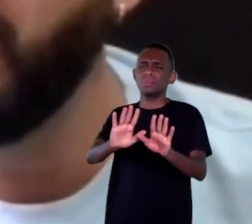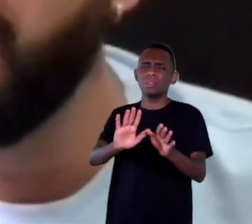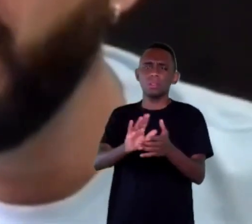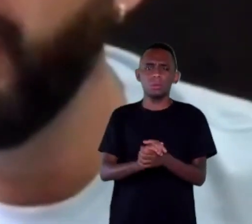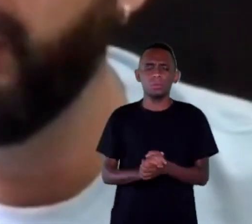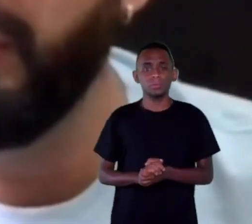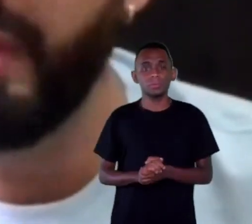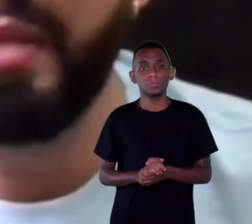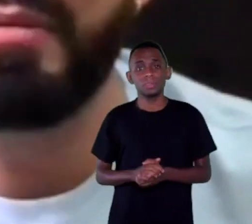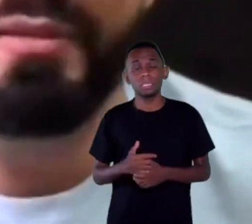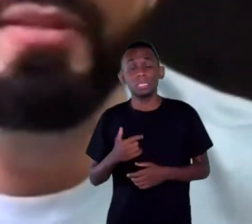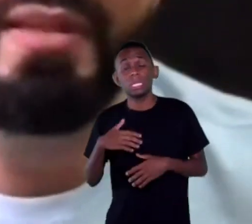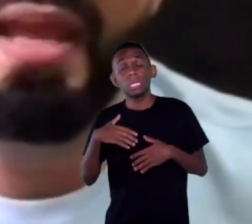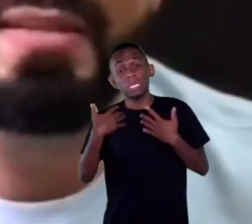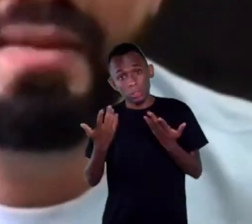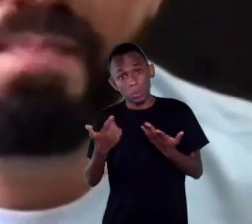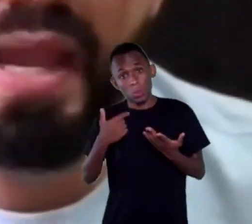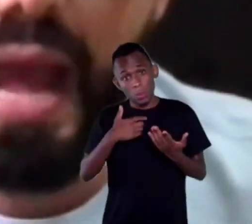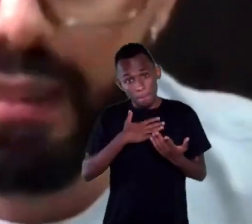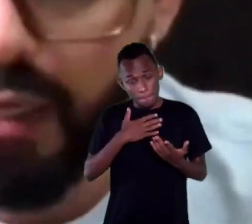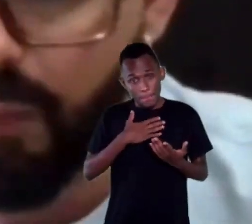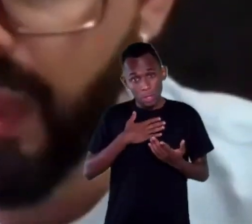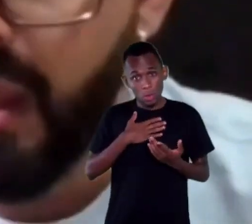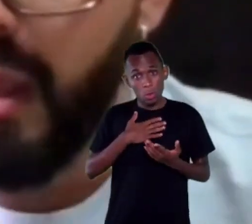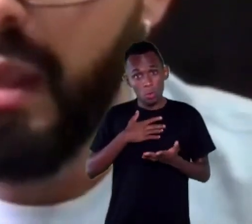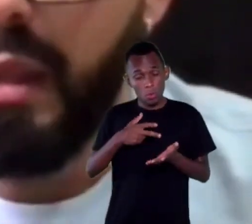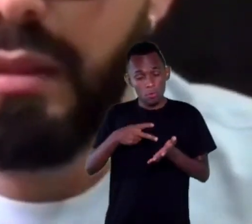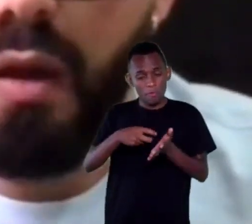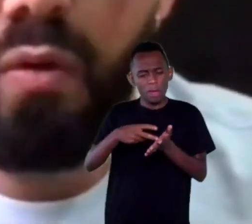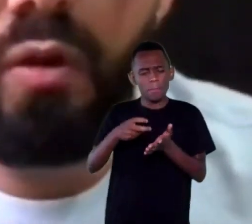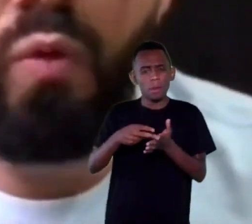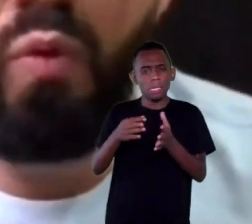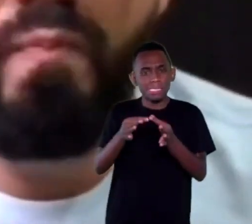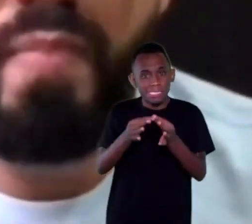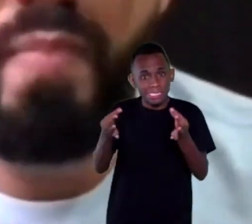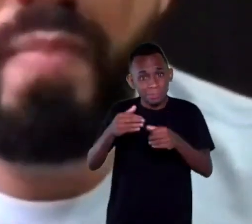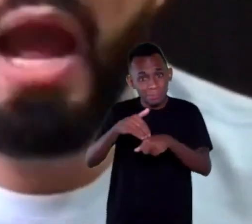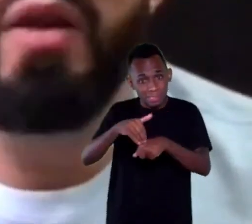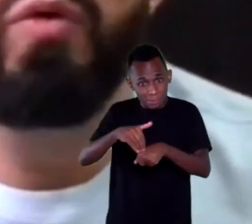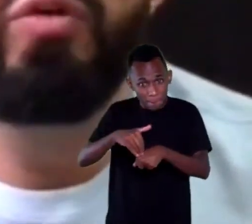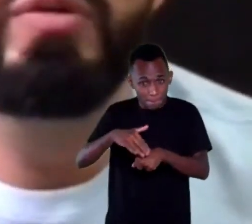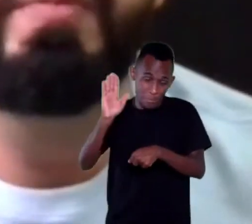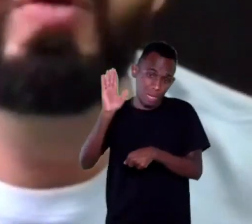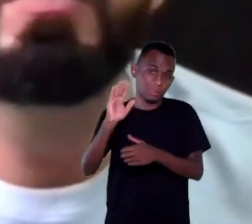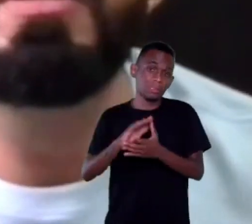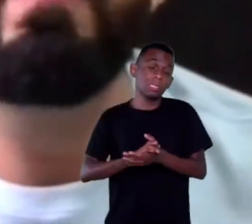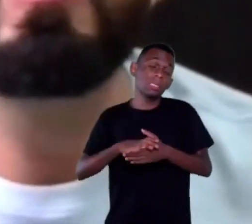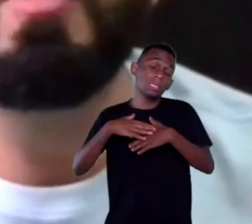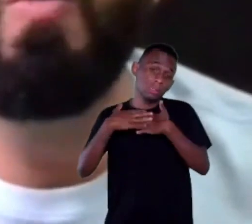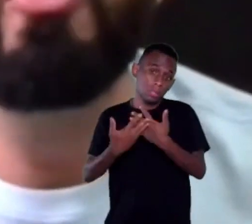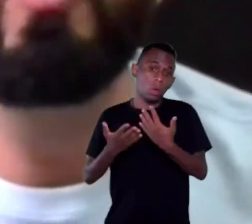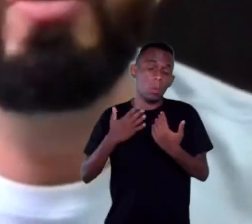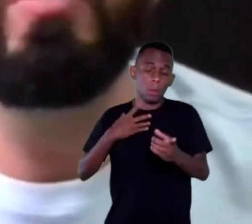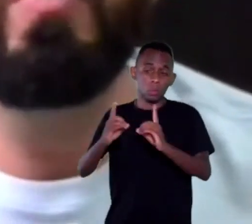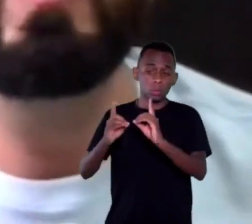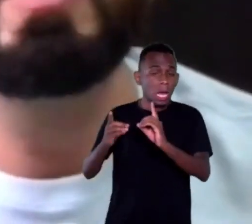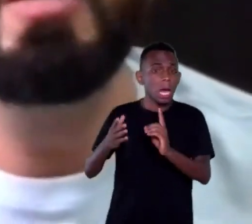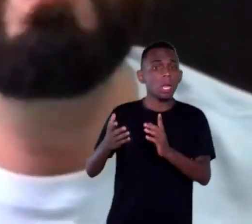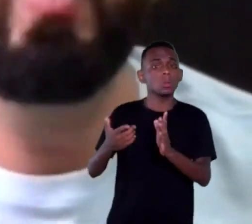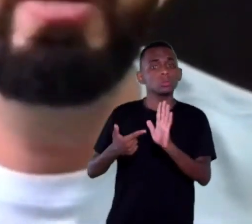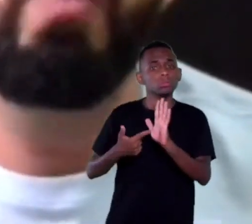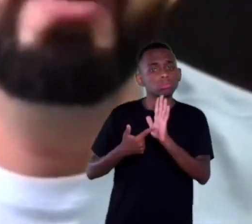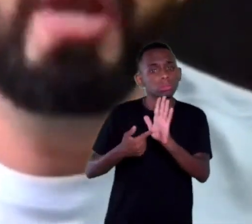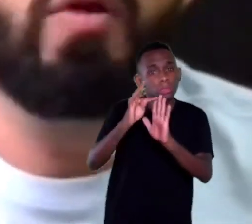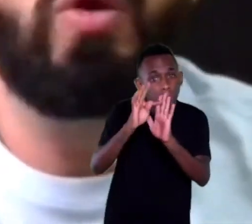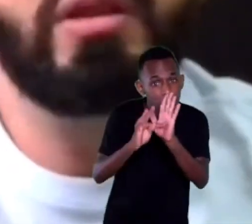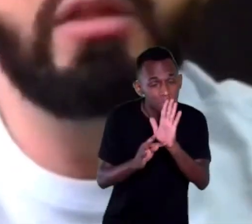e não sou muito dessa pegada, não. Então, o meu diálogo nos meus livros, lógico que eu não